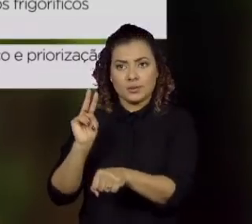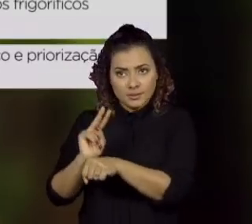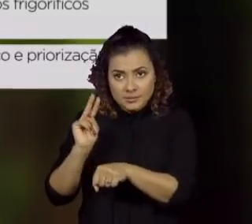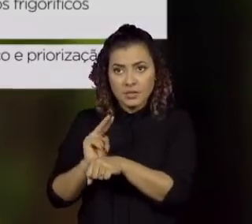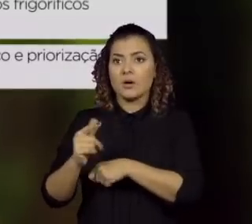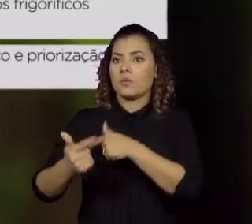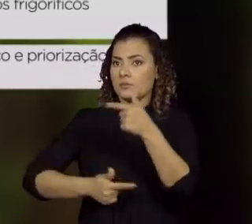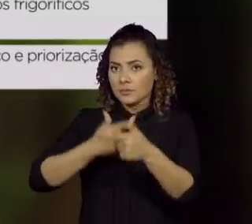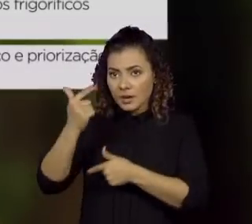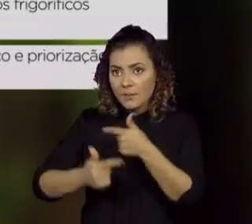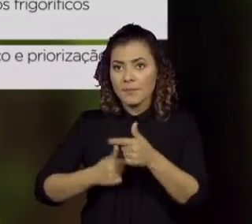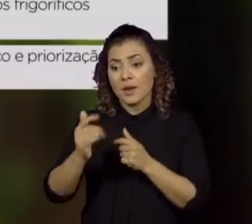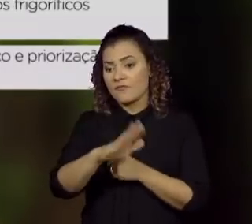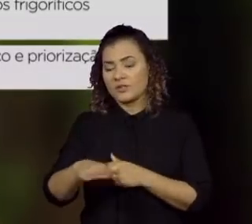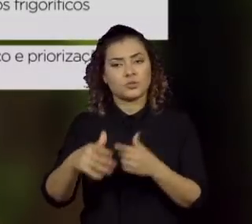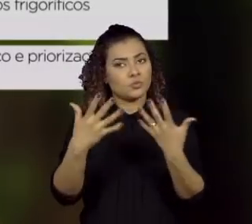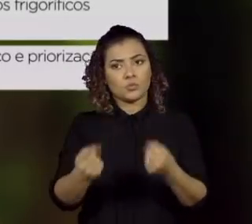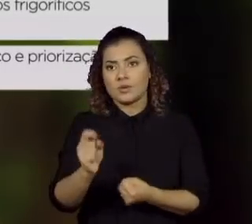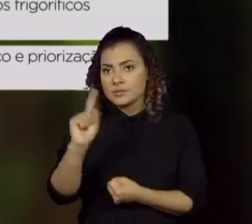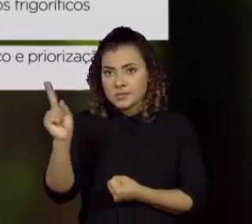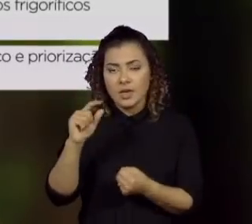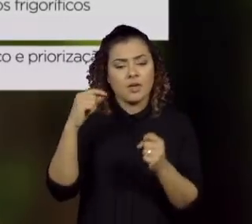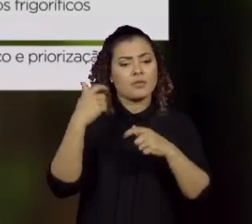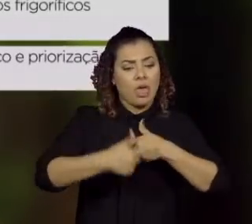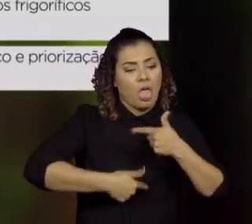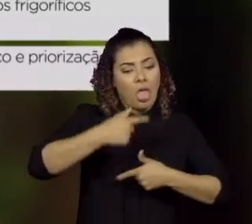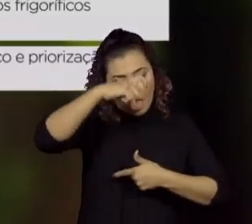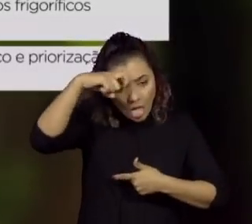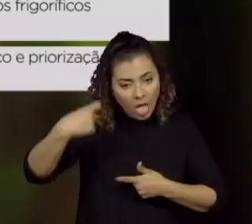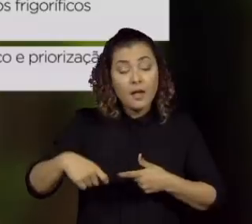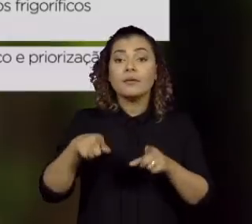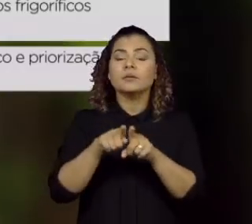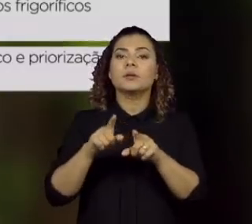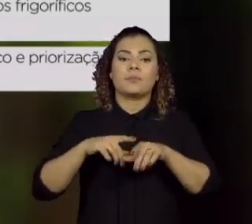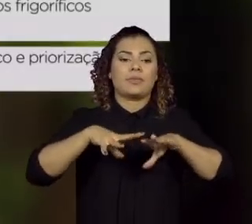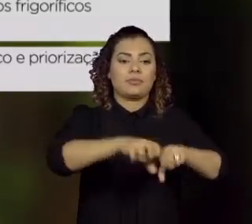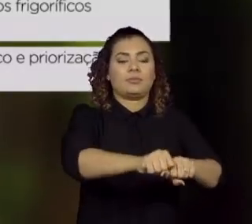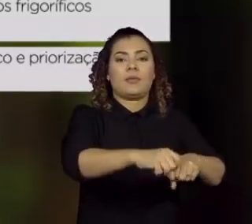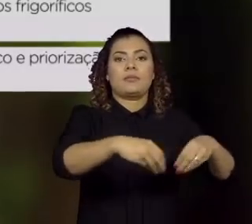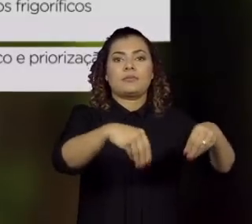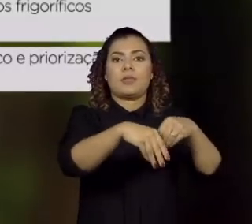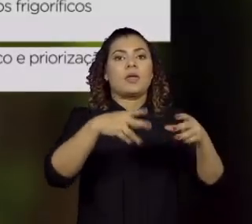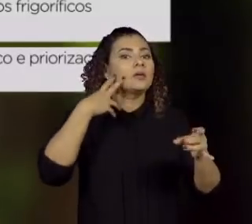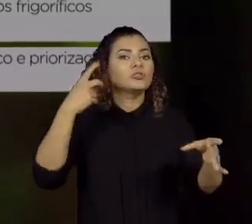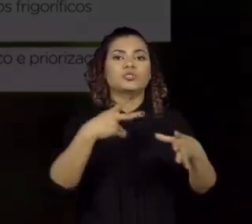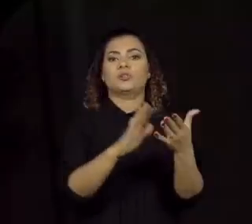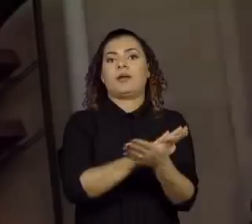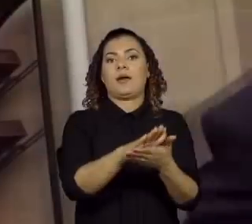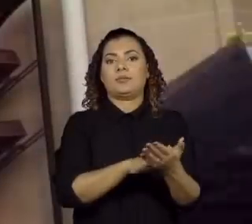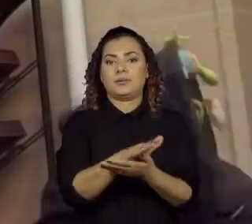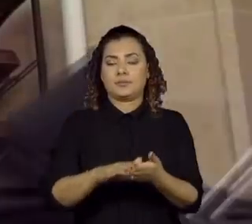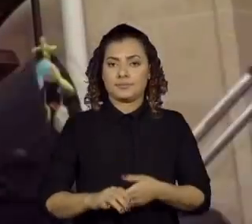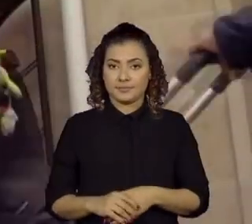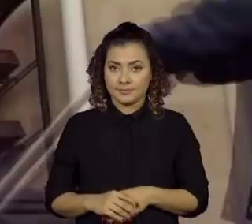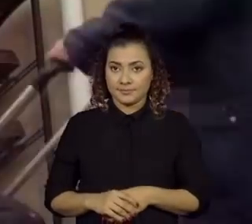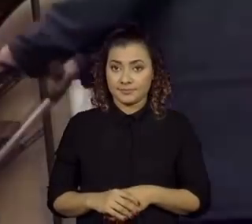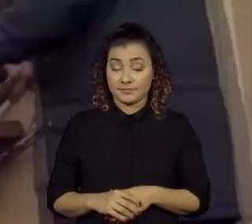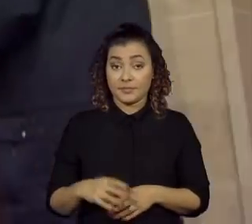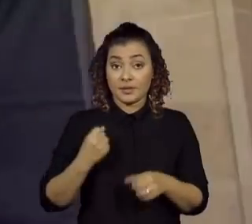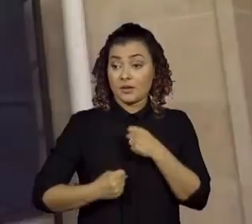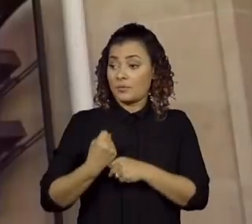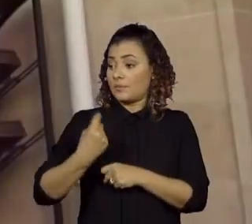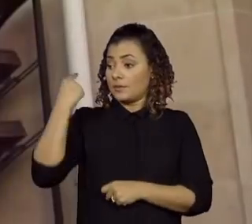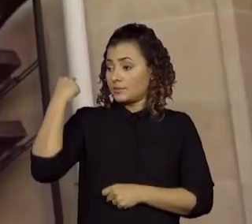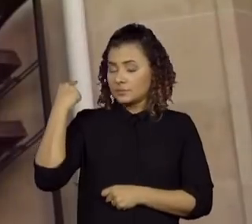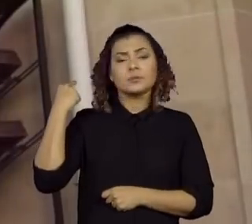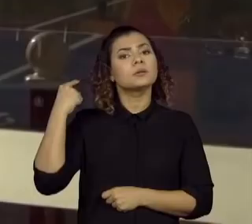de trabalho infantil e escravo e da invasão de terras indígenas. No ano passado, antes